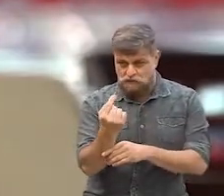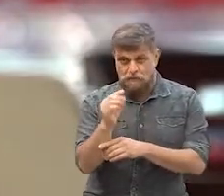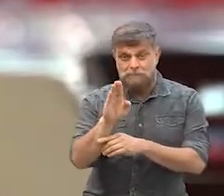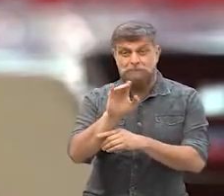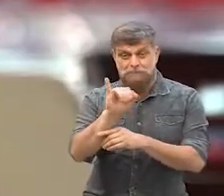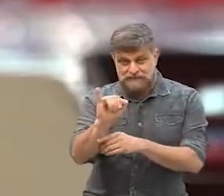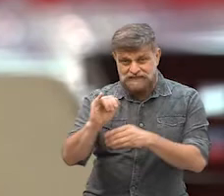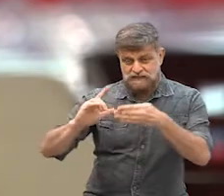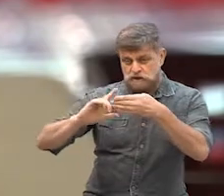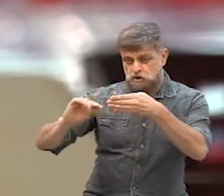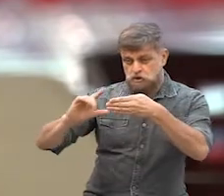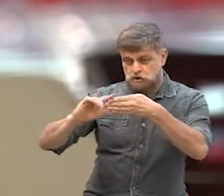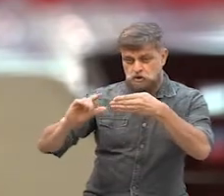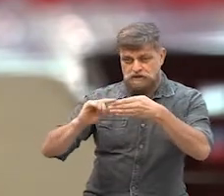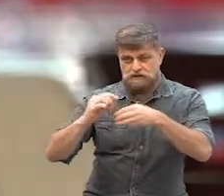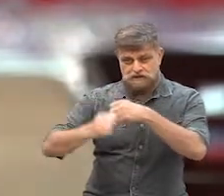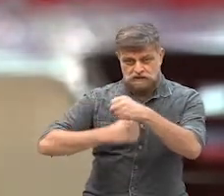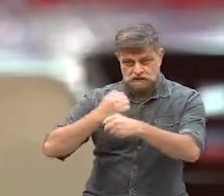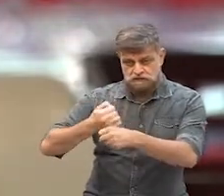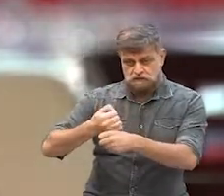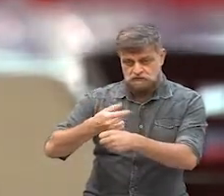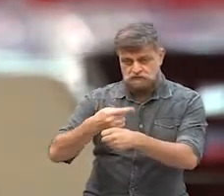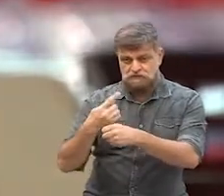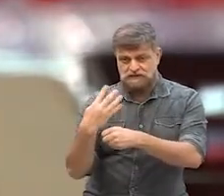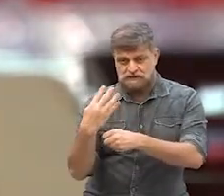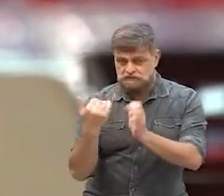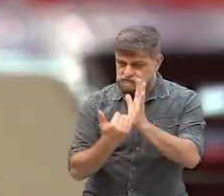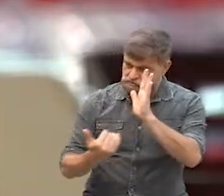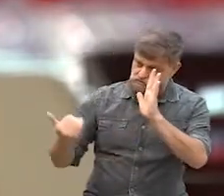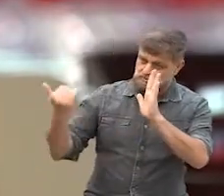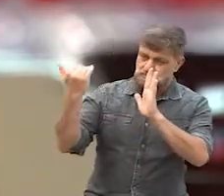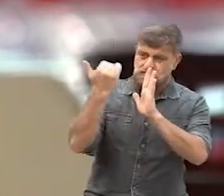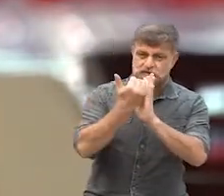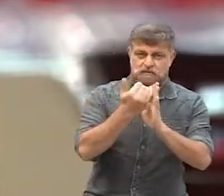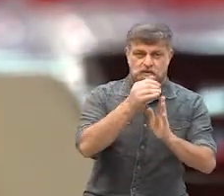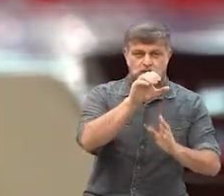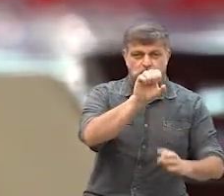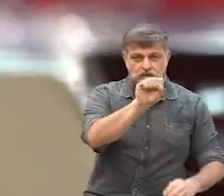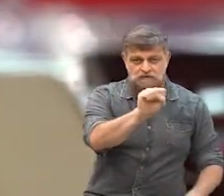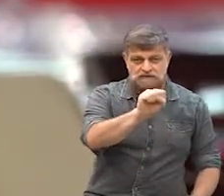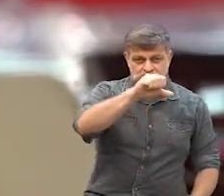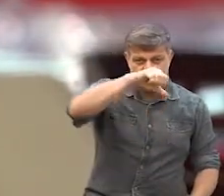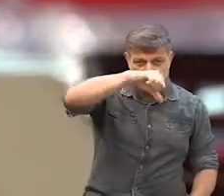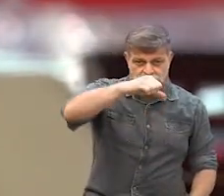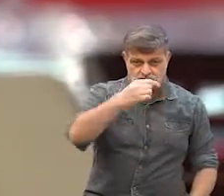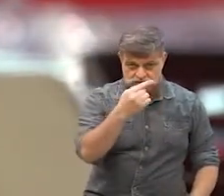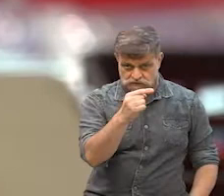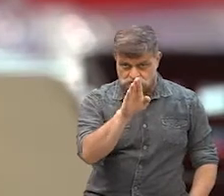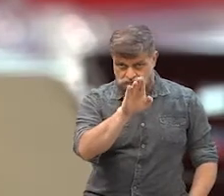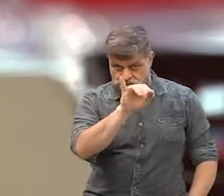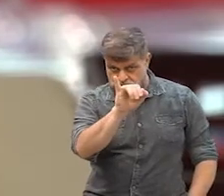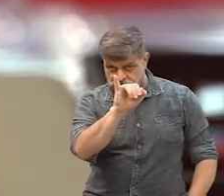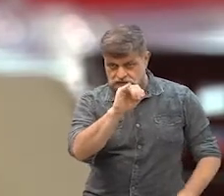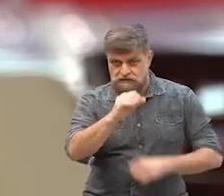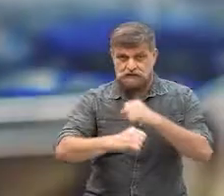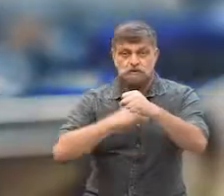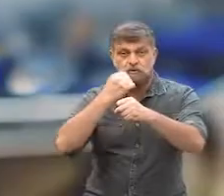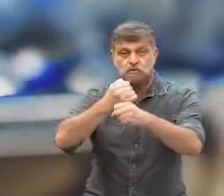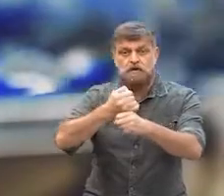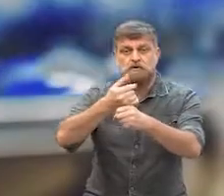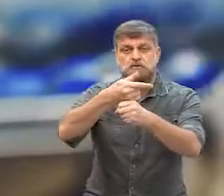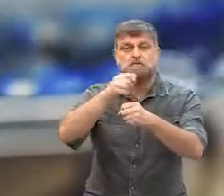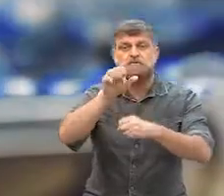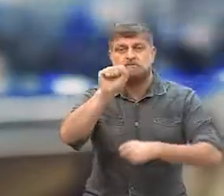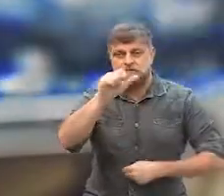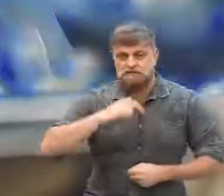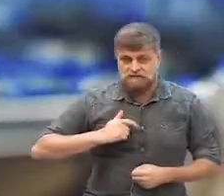bilhões de dólares em 2014 para 891 bilhões em 2018 e